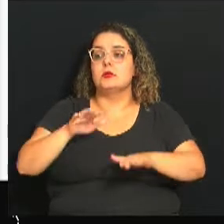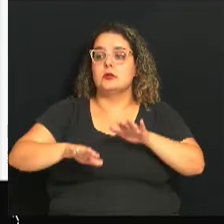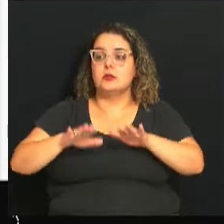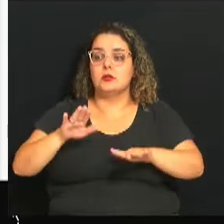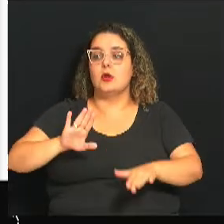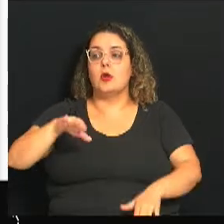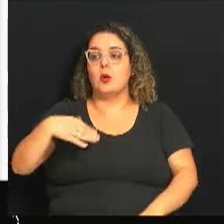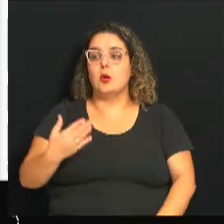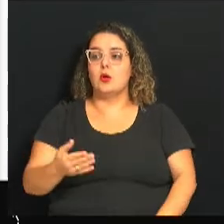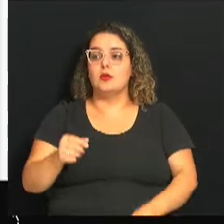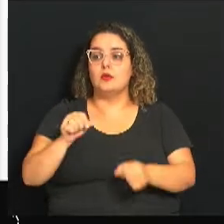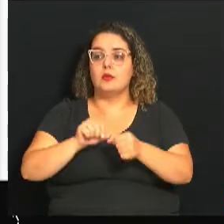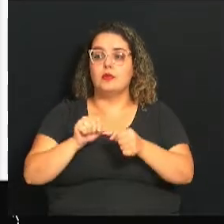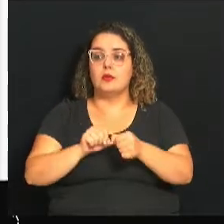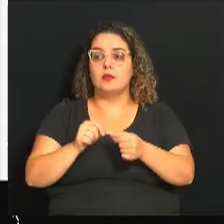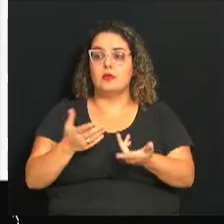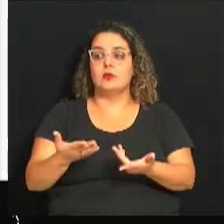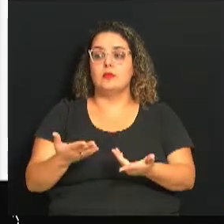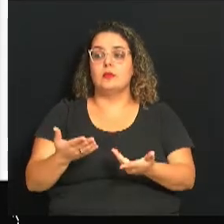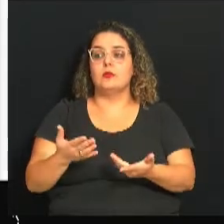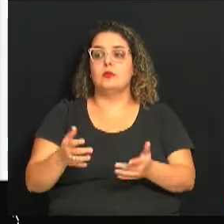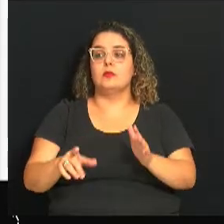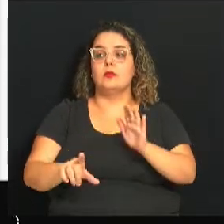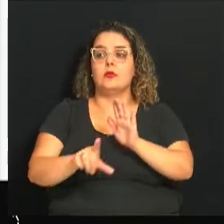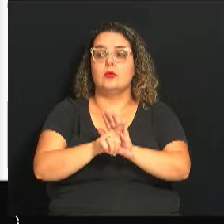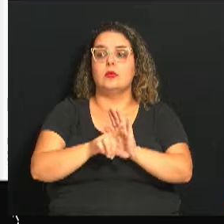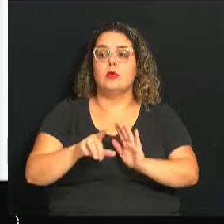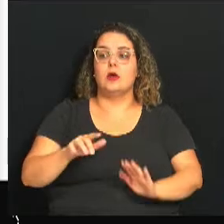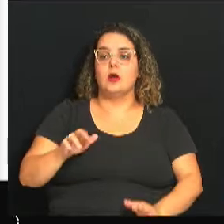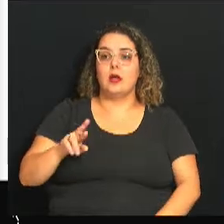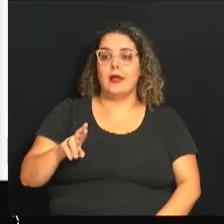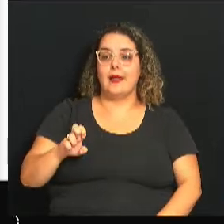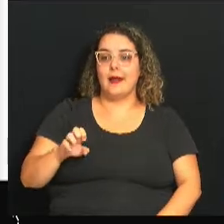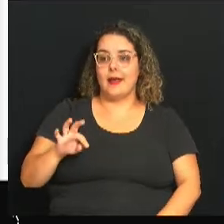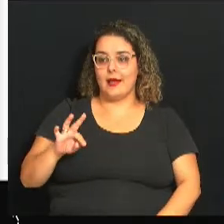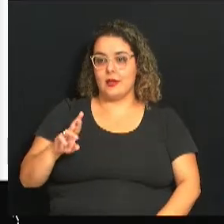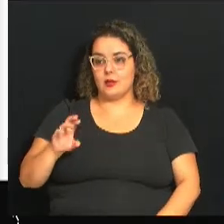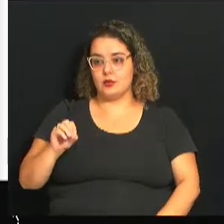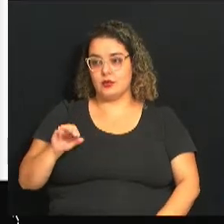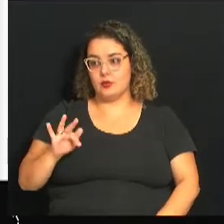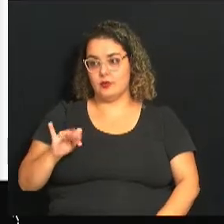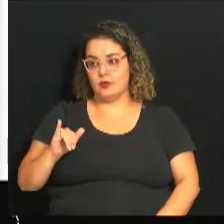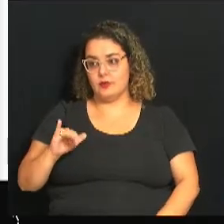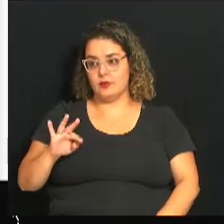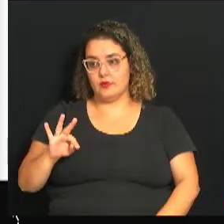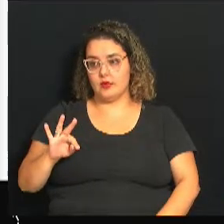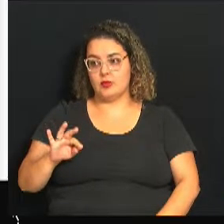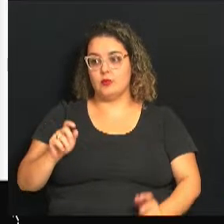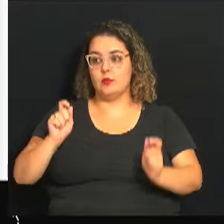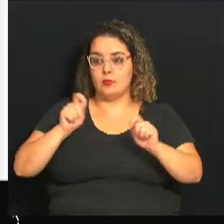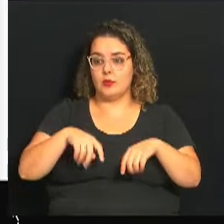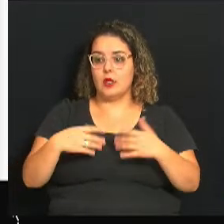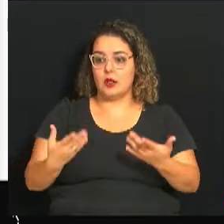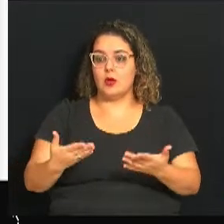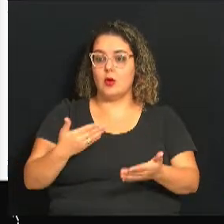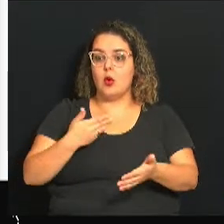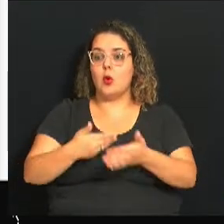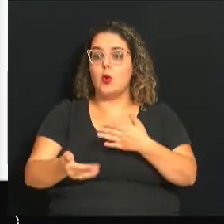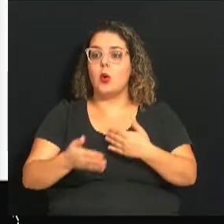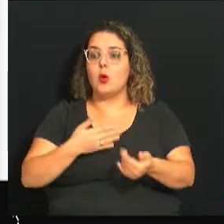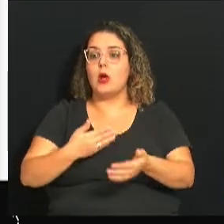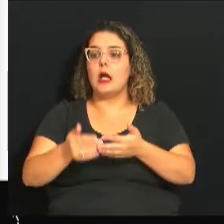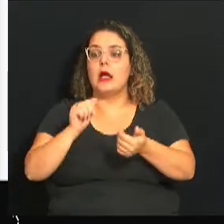for considerar uma lei do retrofit, um aumento talvez de uma potencialidade, ou fazer qualquer adequação do